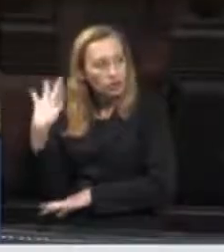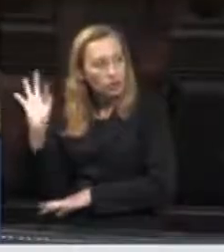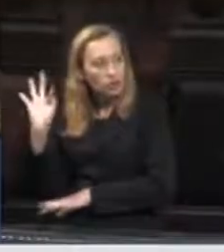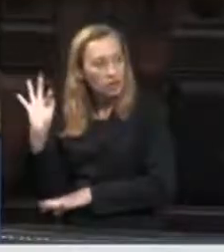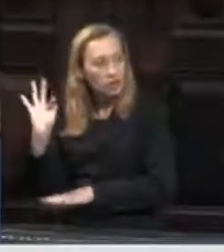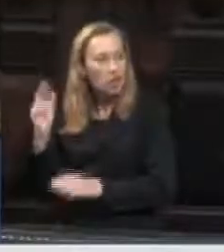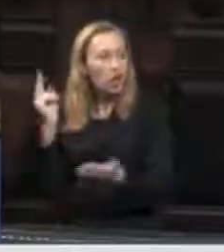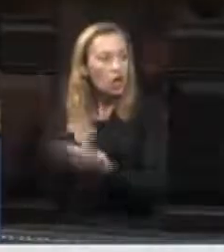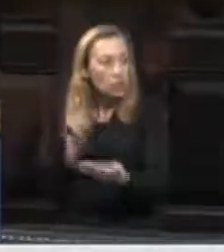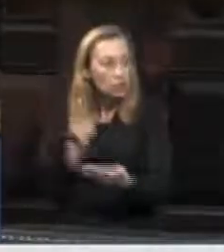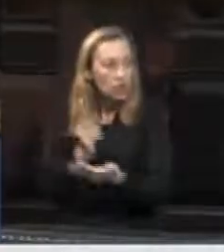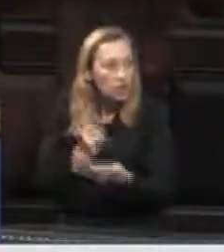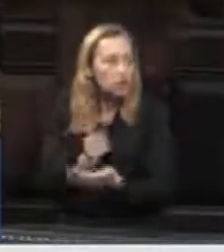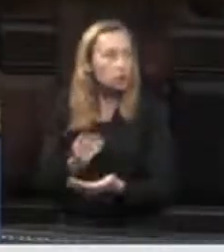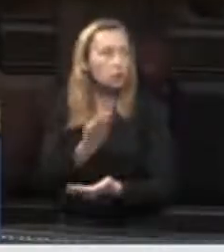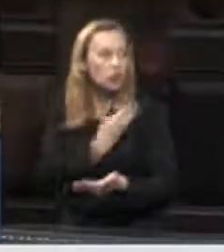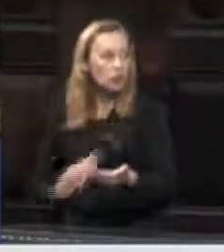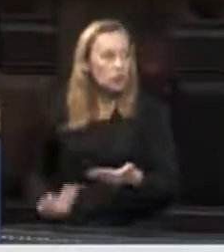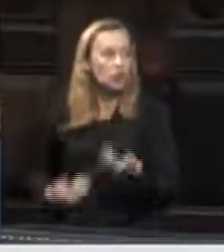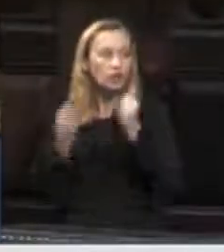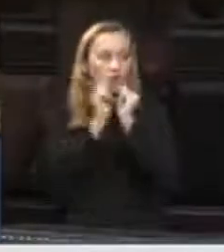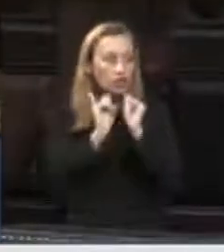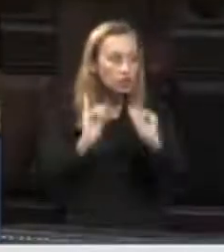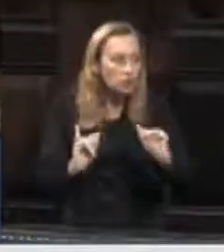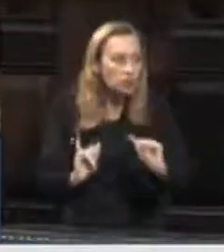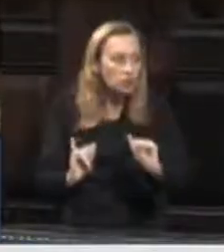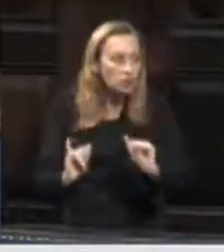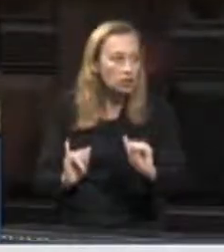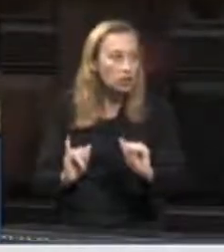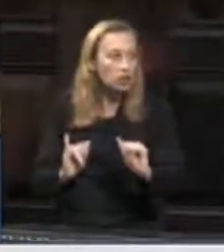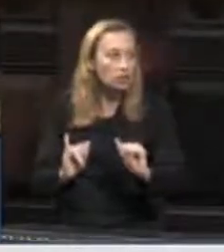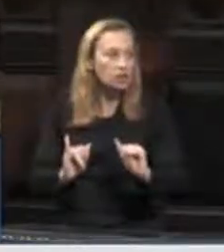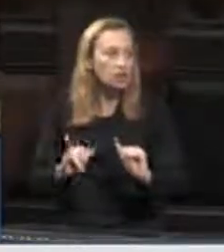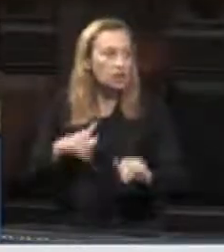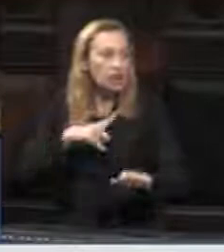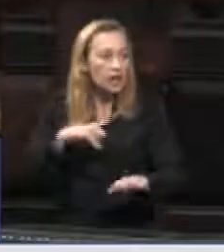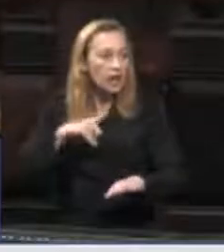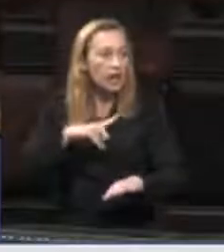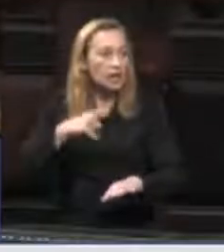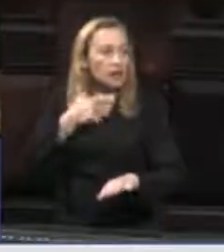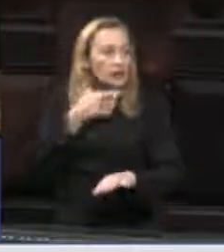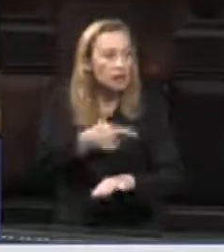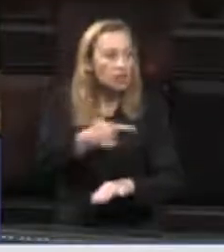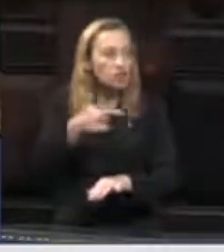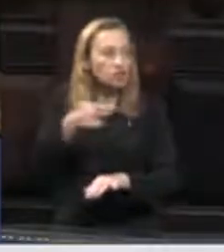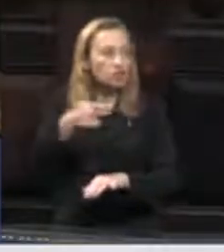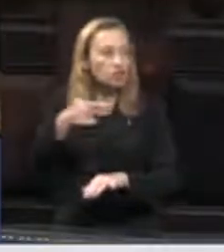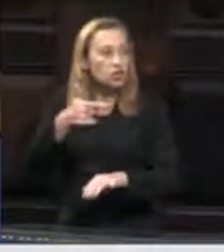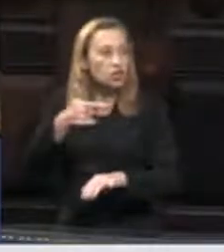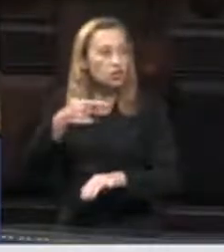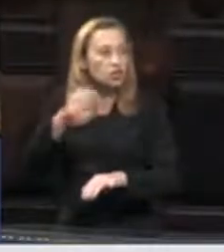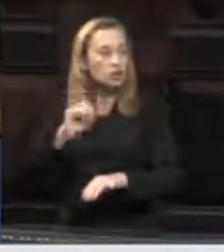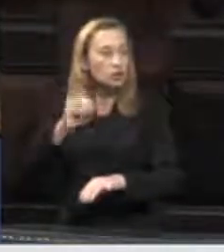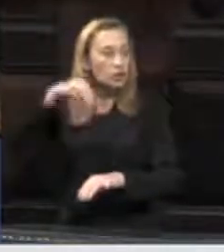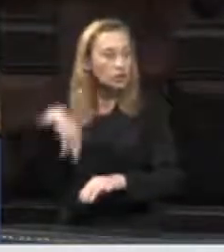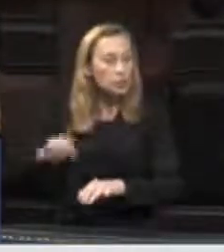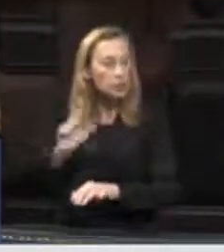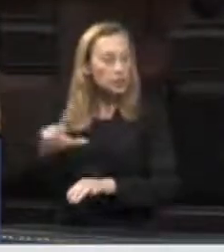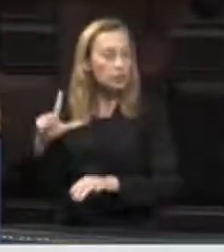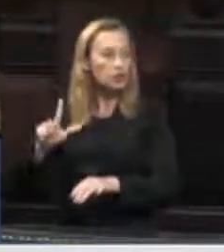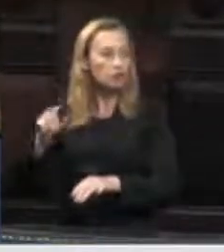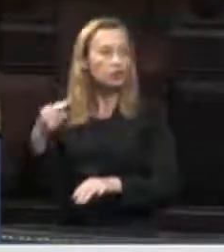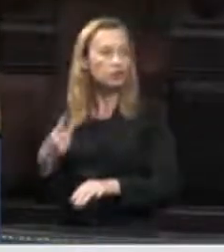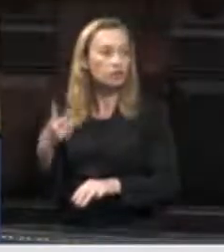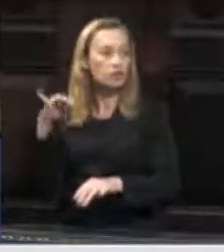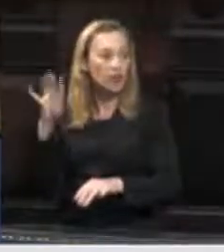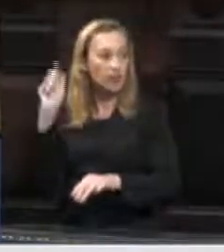que anuncia que não terá 20 mil vagas para os estudantes de nível médio do Estado